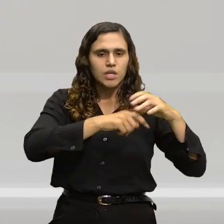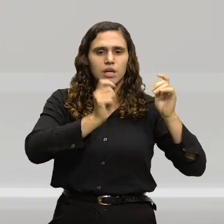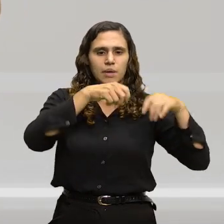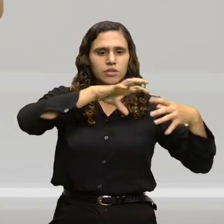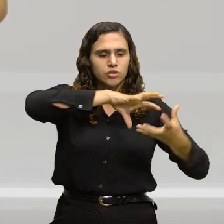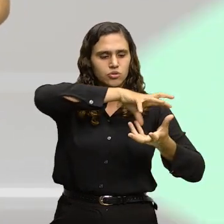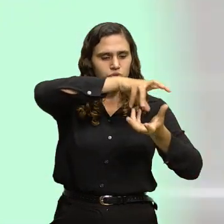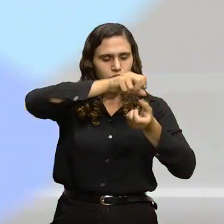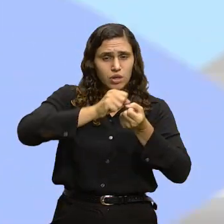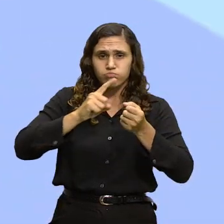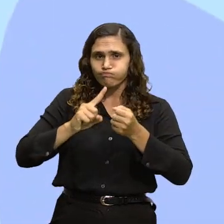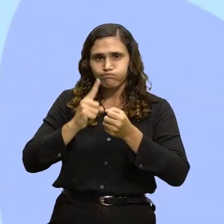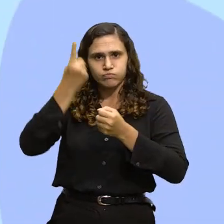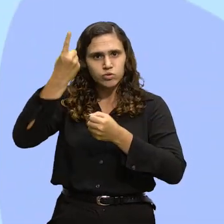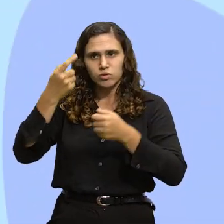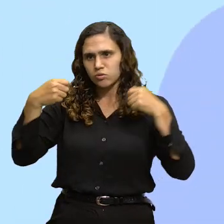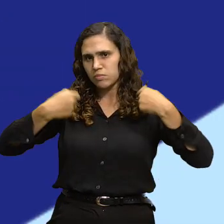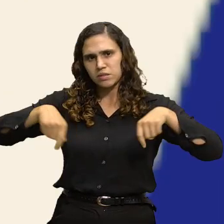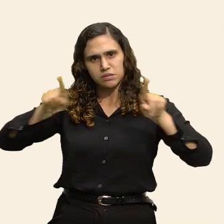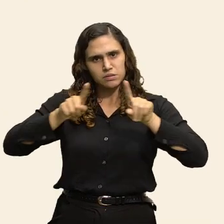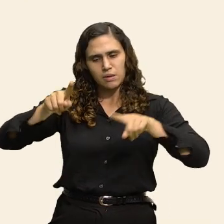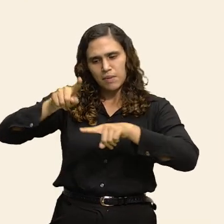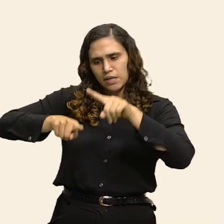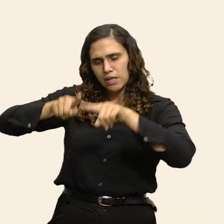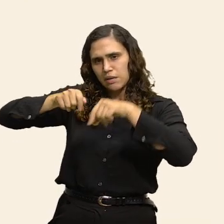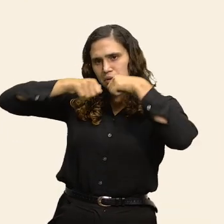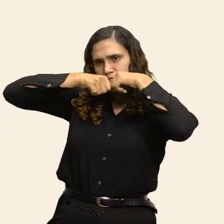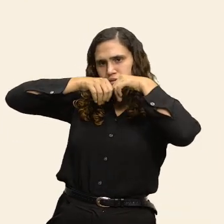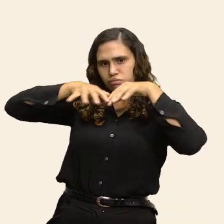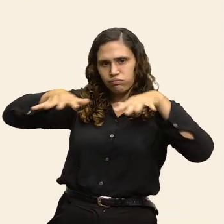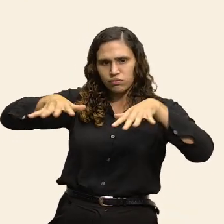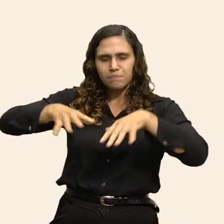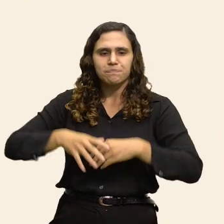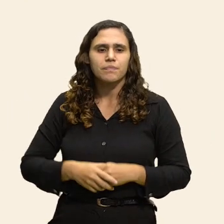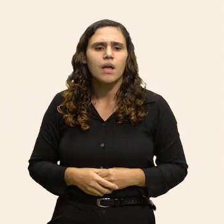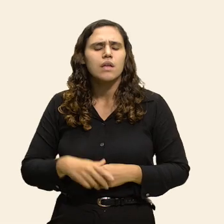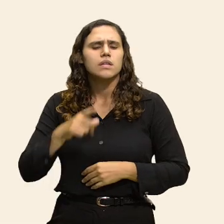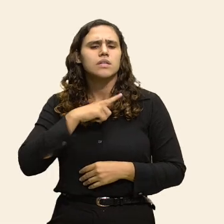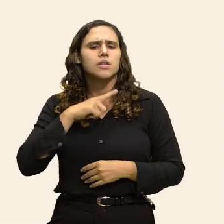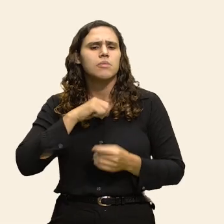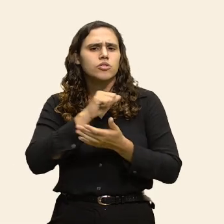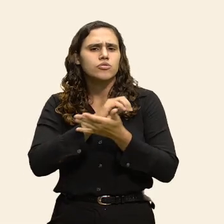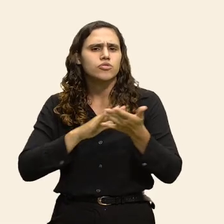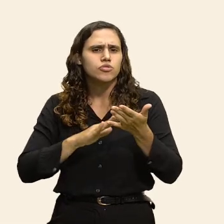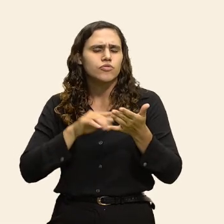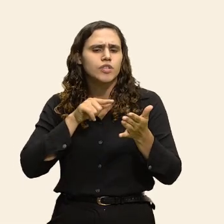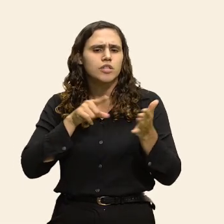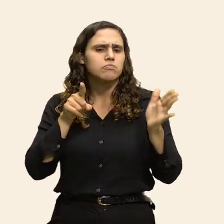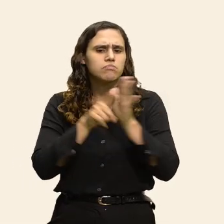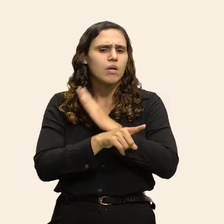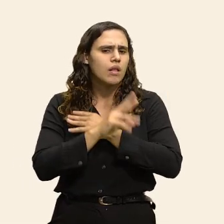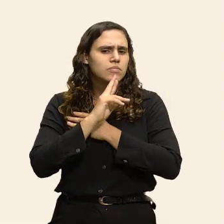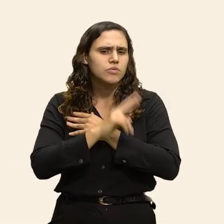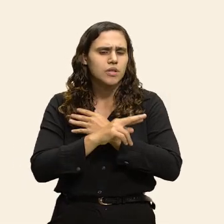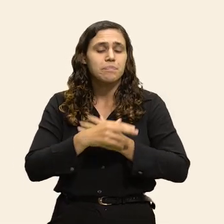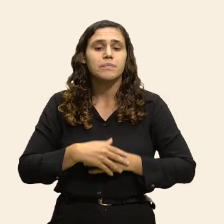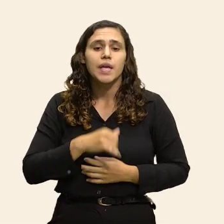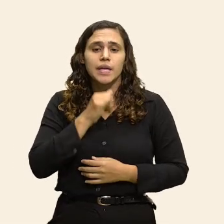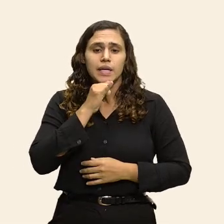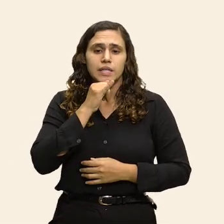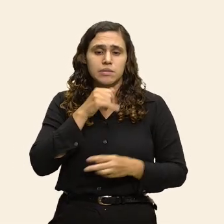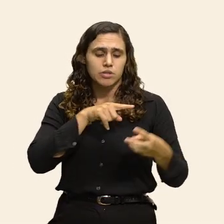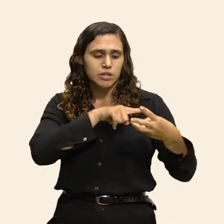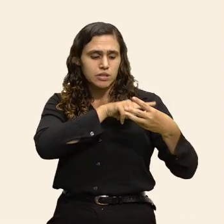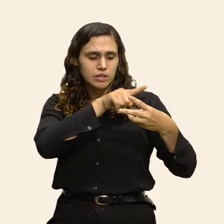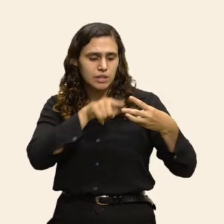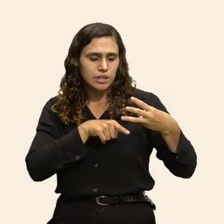precisa de matéria para se propagar. Aí vamos resolver uma questão sobre isso. Nós temos aqui 3 figuras. A figura 1, que tem o Sol